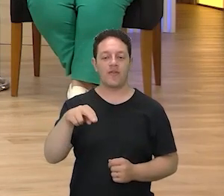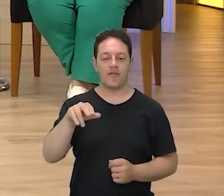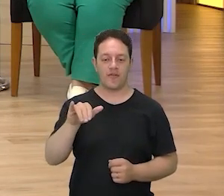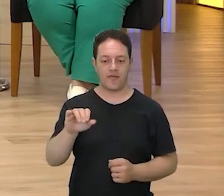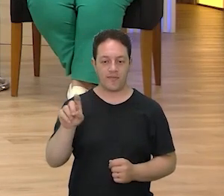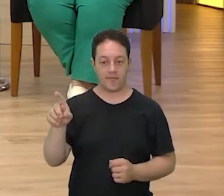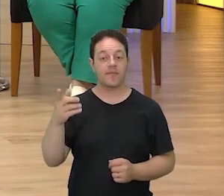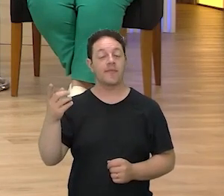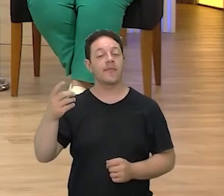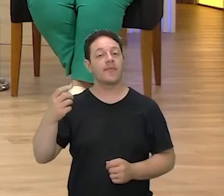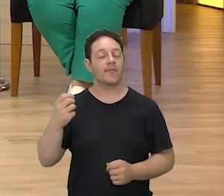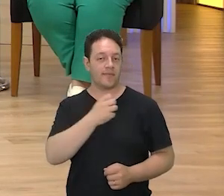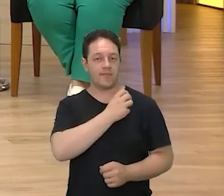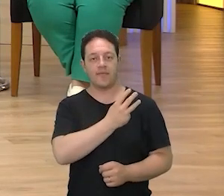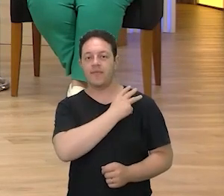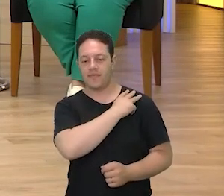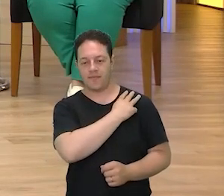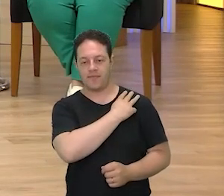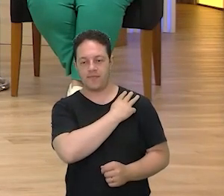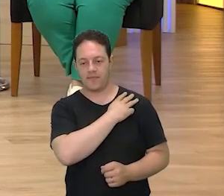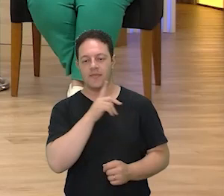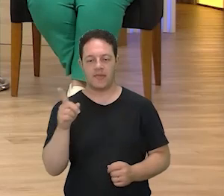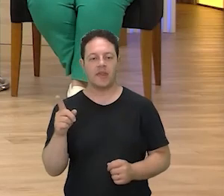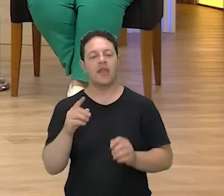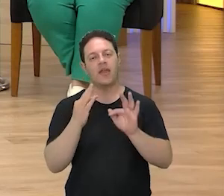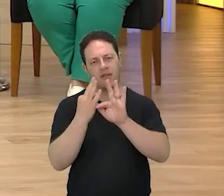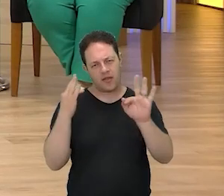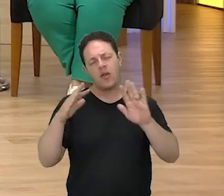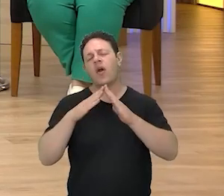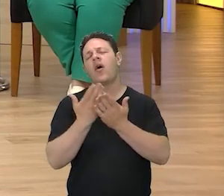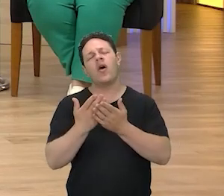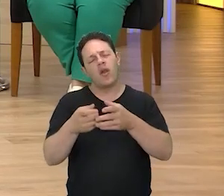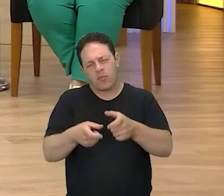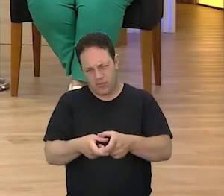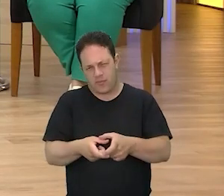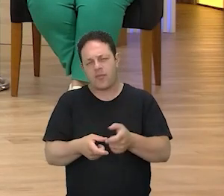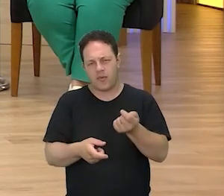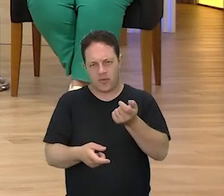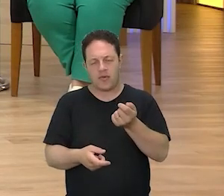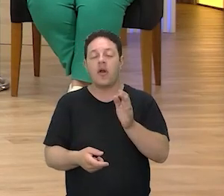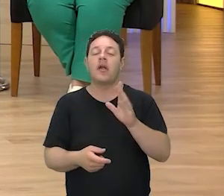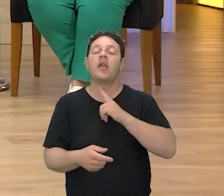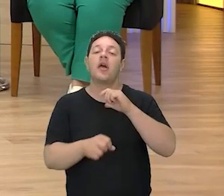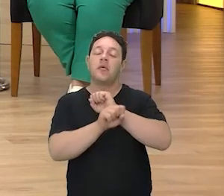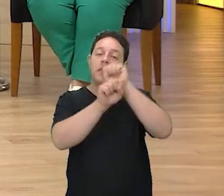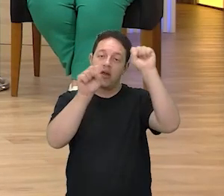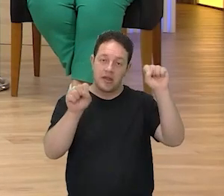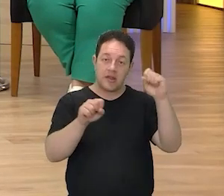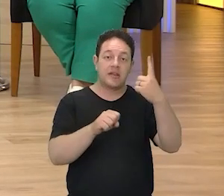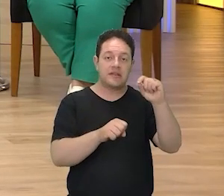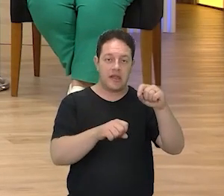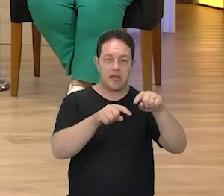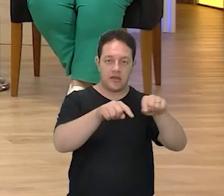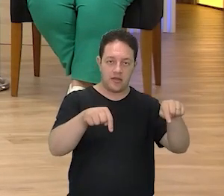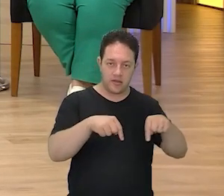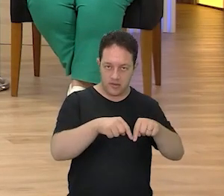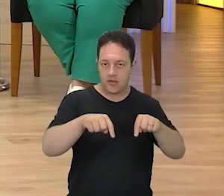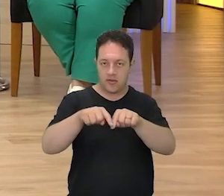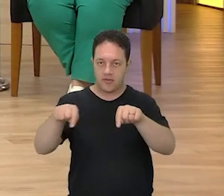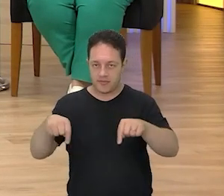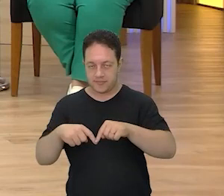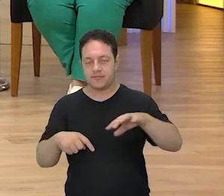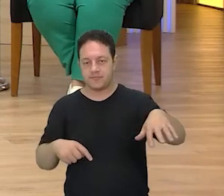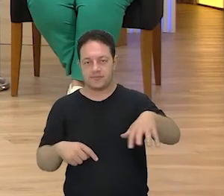no terceiro ano, ele é professor, ele tem física, a escola é pequena, nós temos 10 salas de manhã na PEI, né? Ele levou